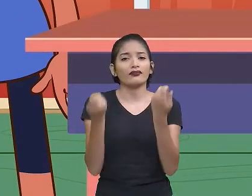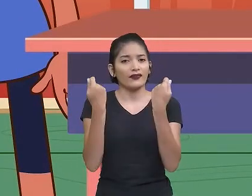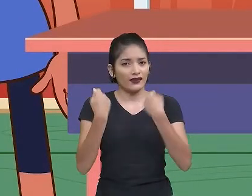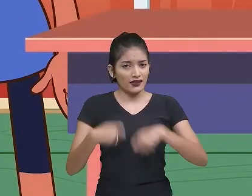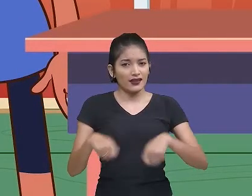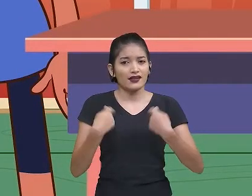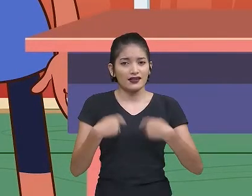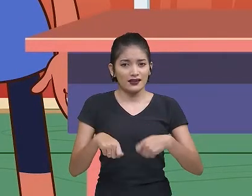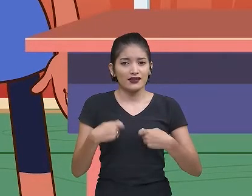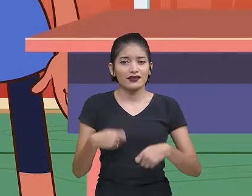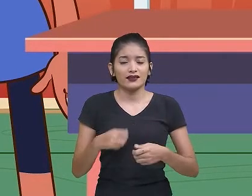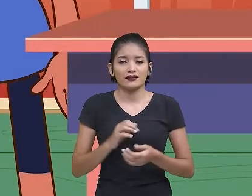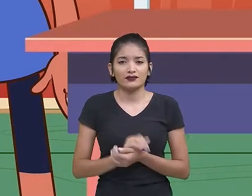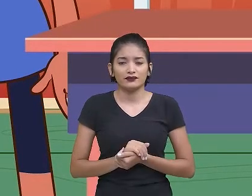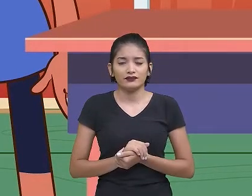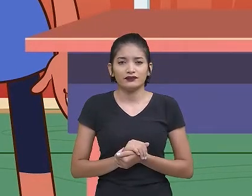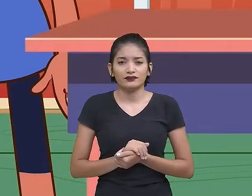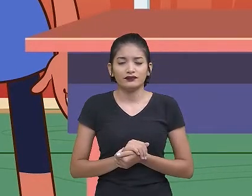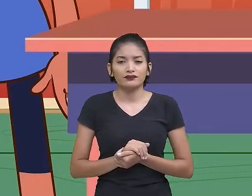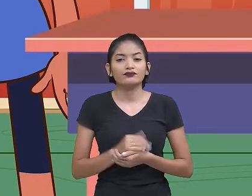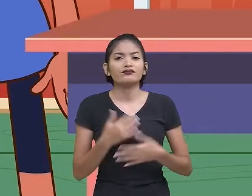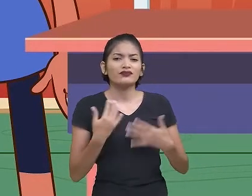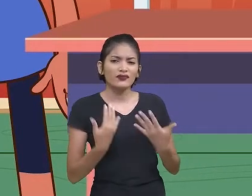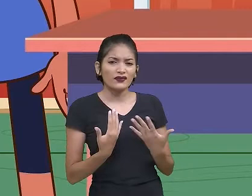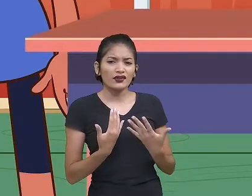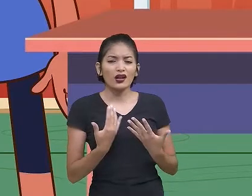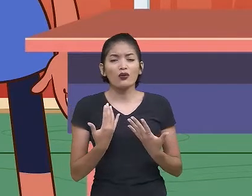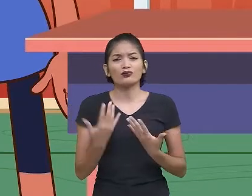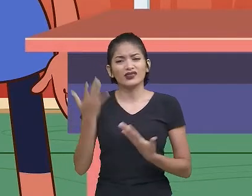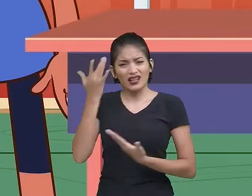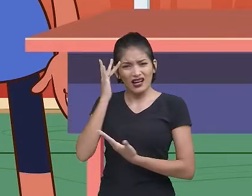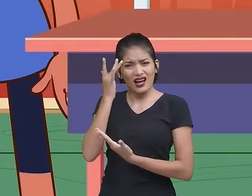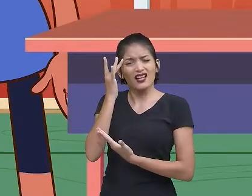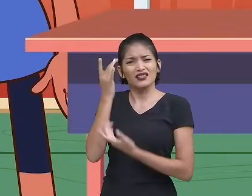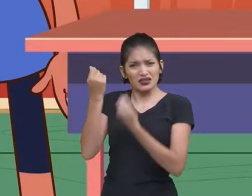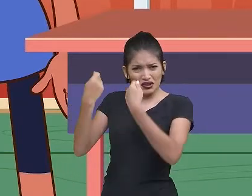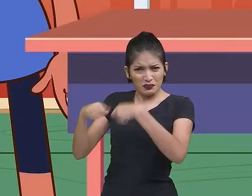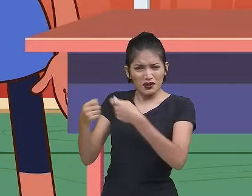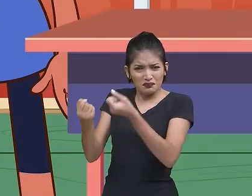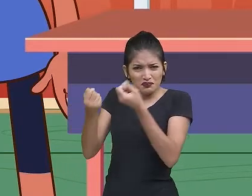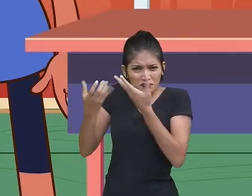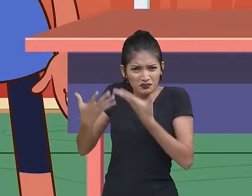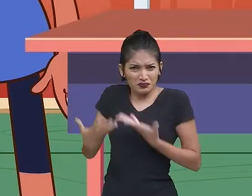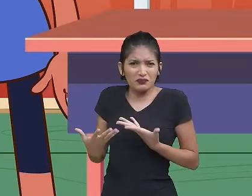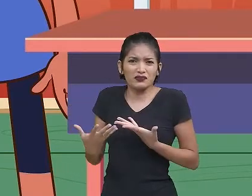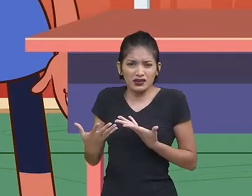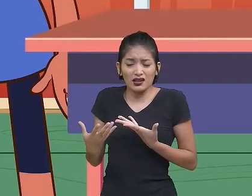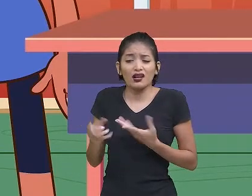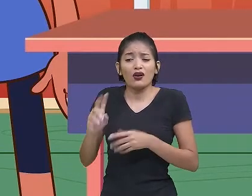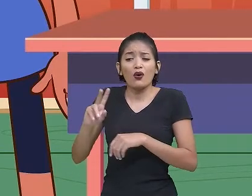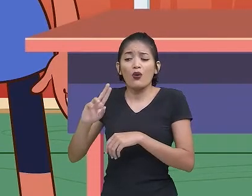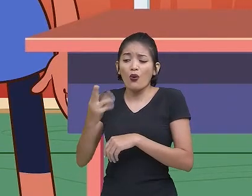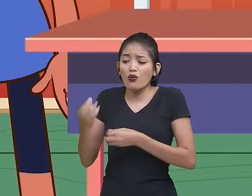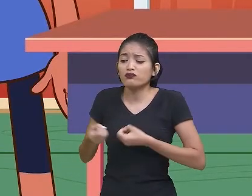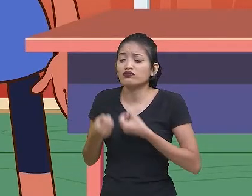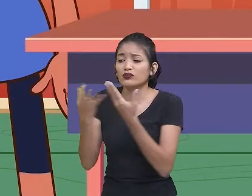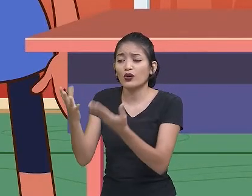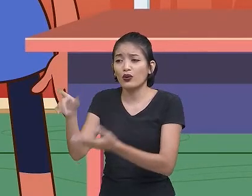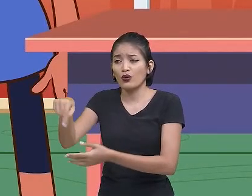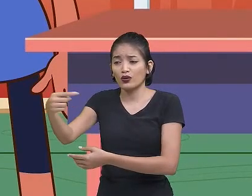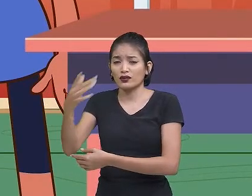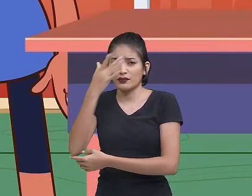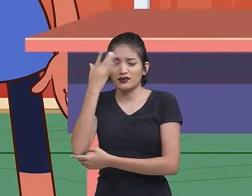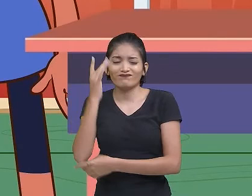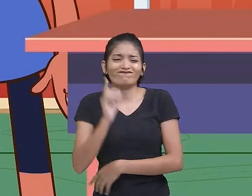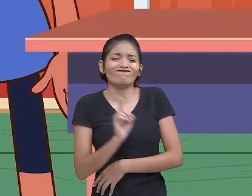necessidade. Flora, acha mesmo necessário contar-me esse fato ou passar adiante? Não,